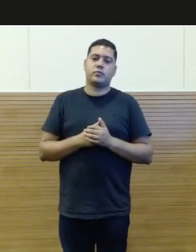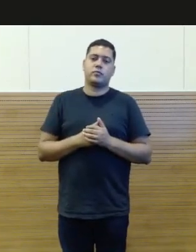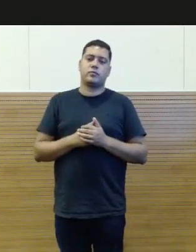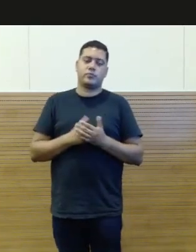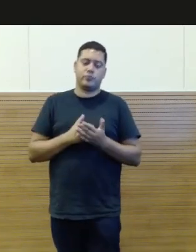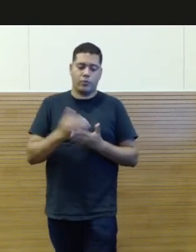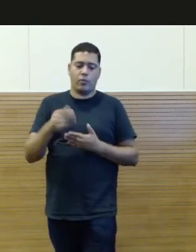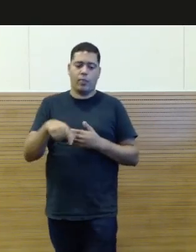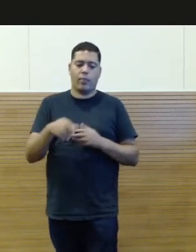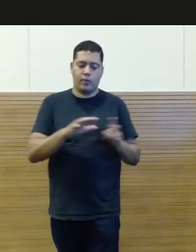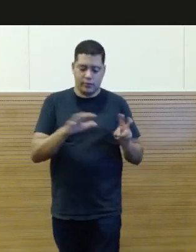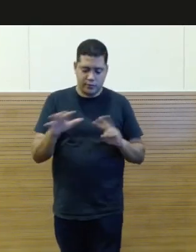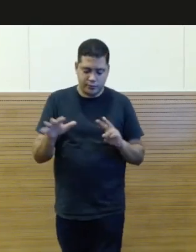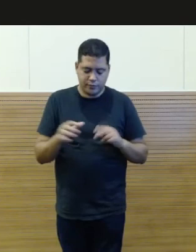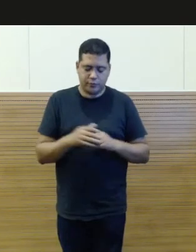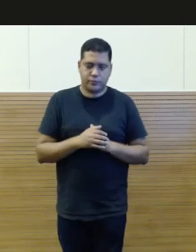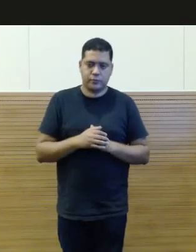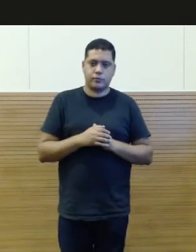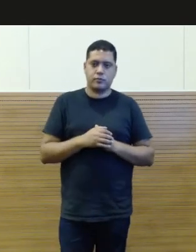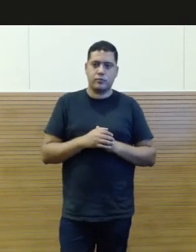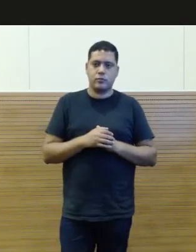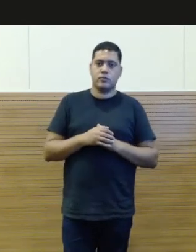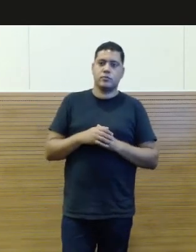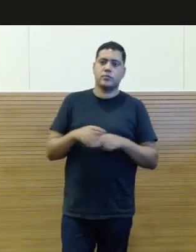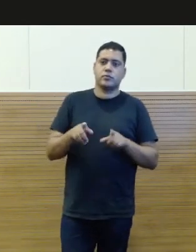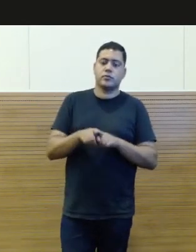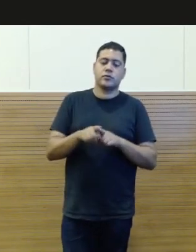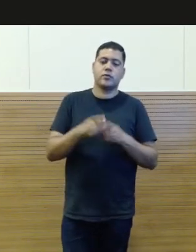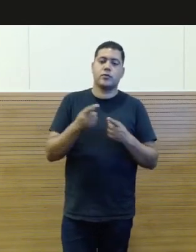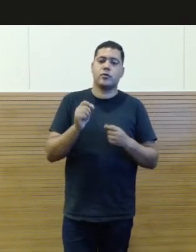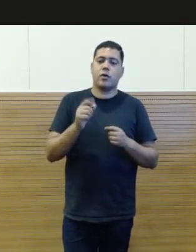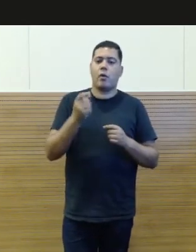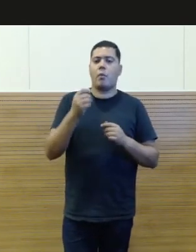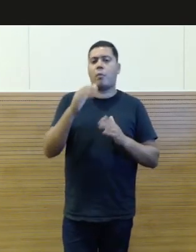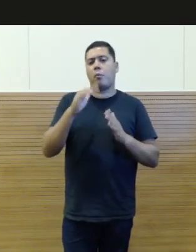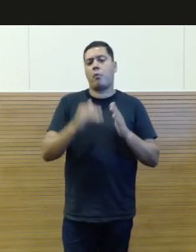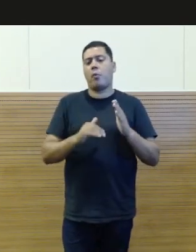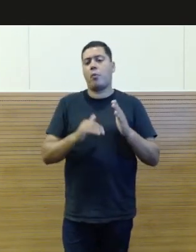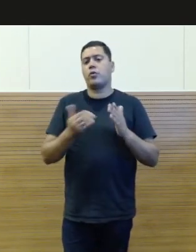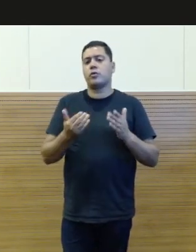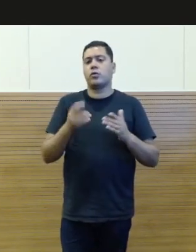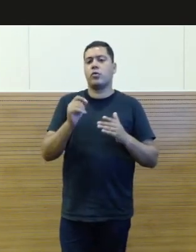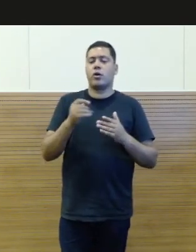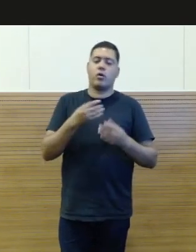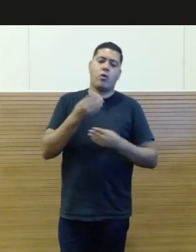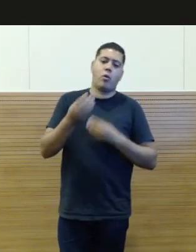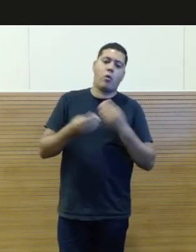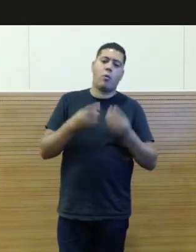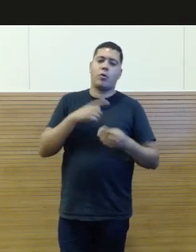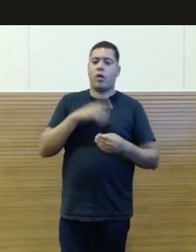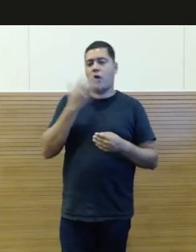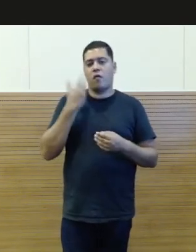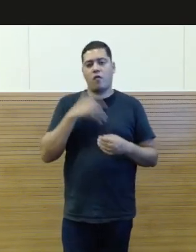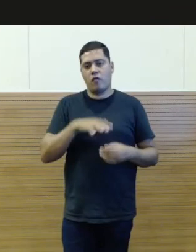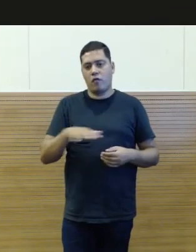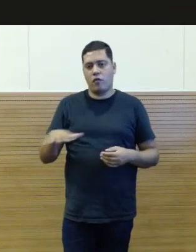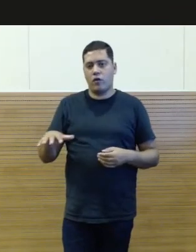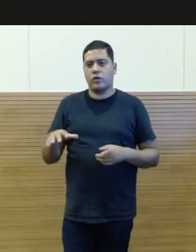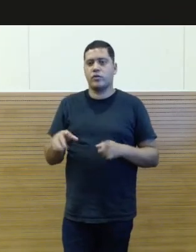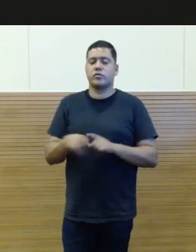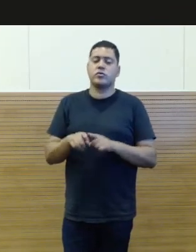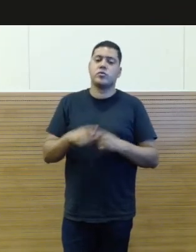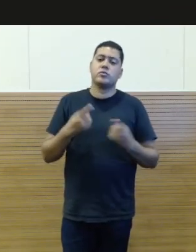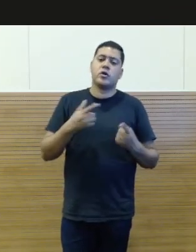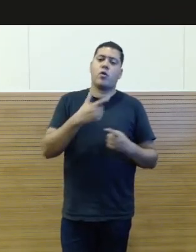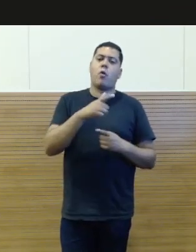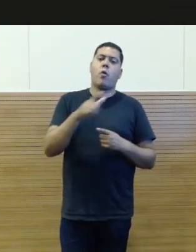essa semana, é justamente a promoção cruzada que existe em relação às fórmulas infantis e outras distintas